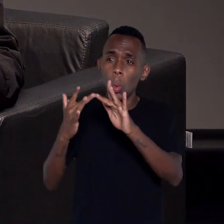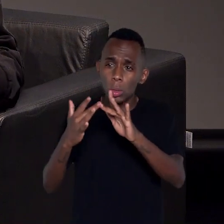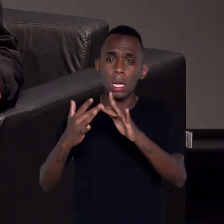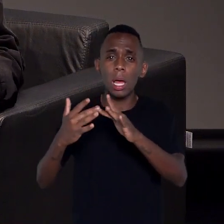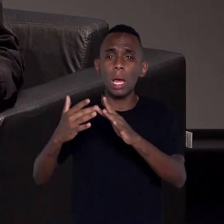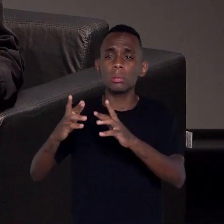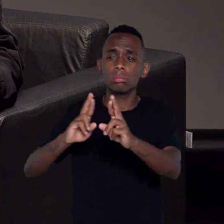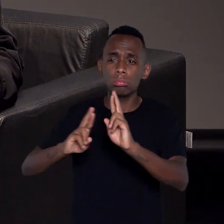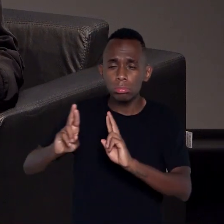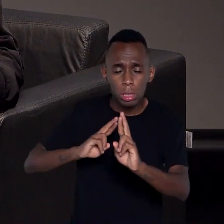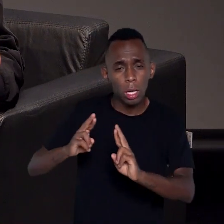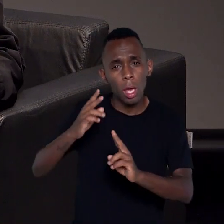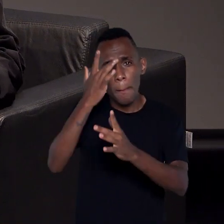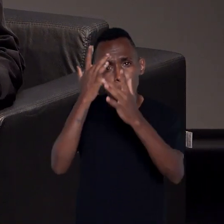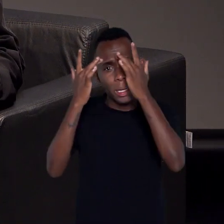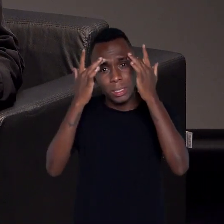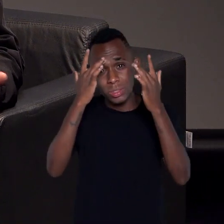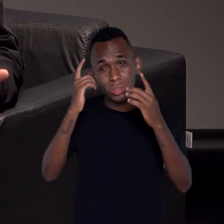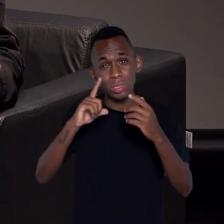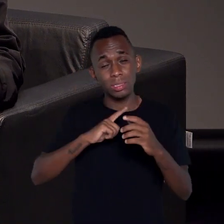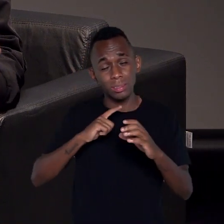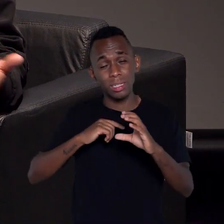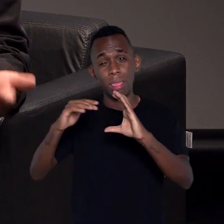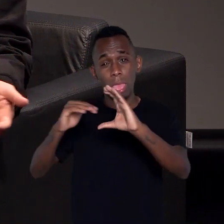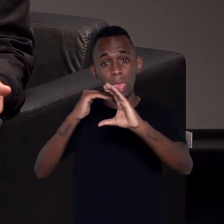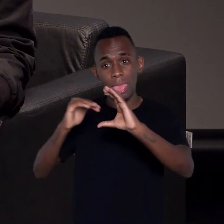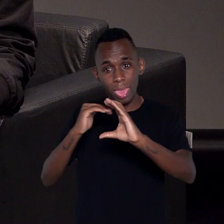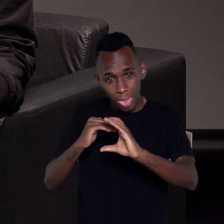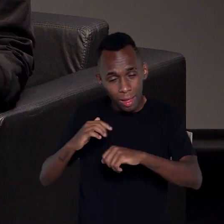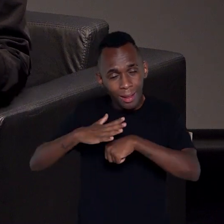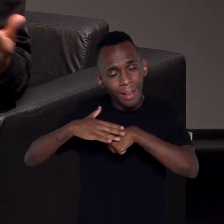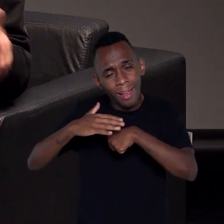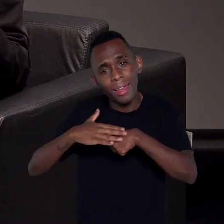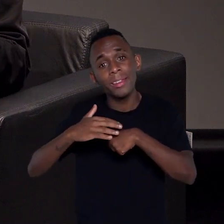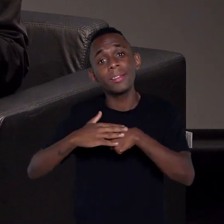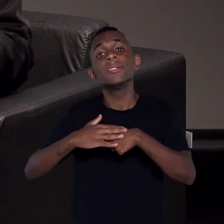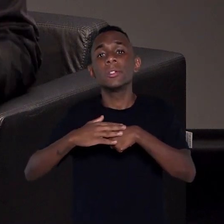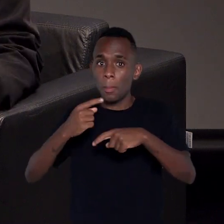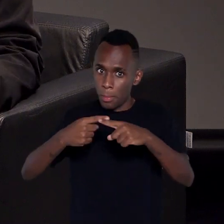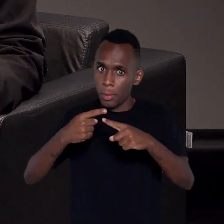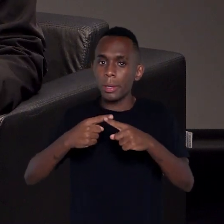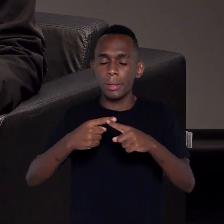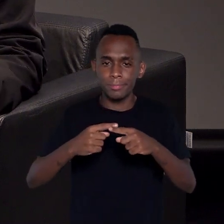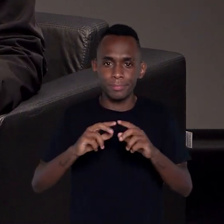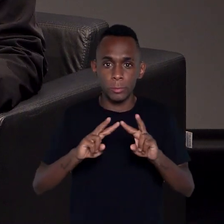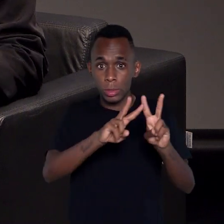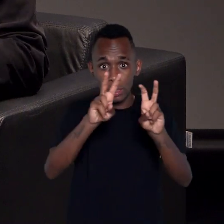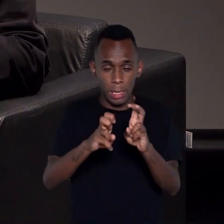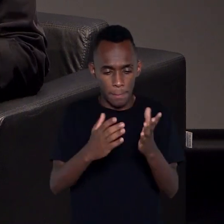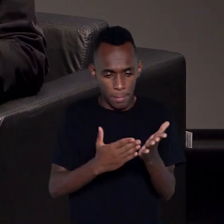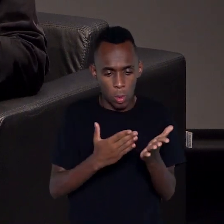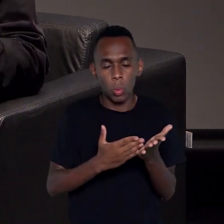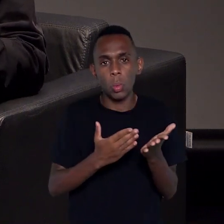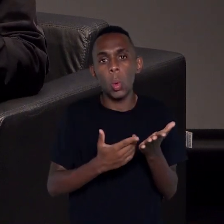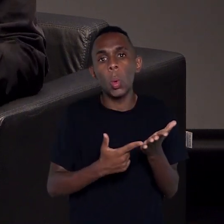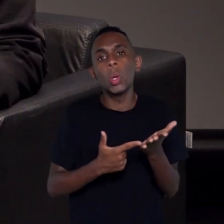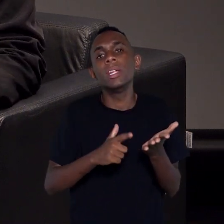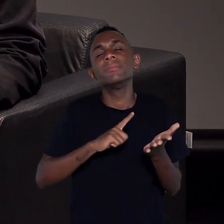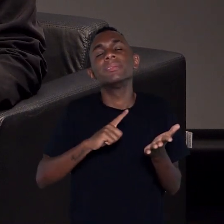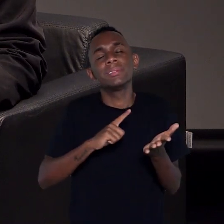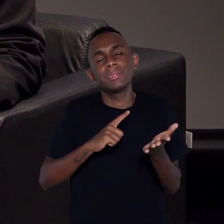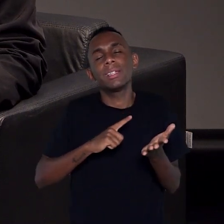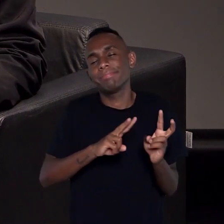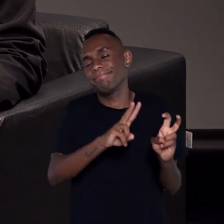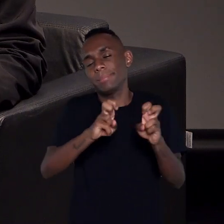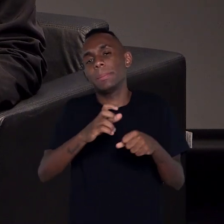é possível, respondo uma mensagem. Há muita mensagem de carinho, né? Acho que esse livro toca muito nessa questão